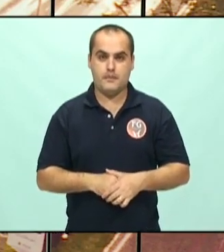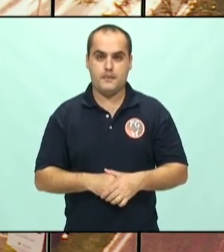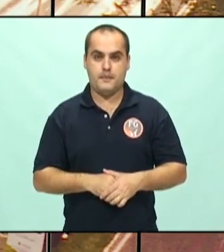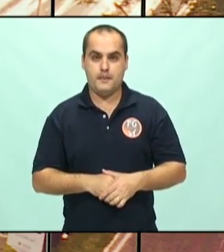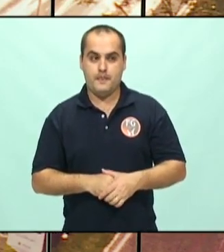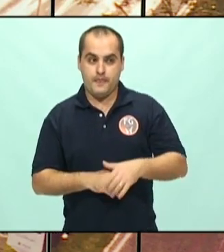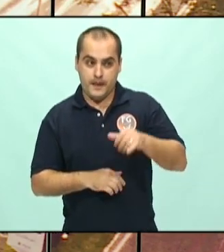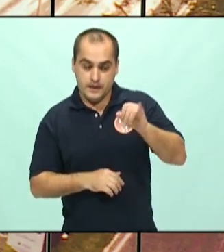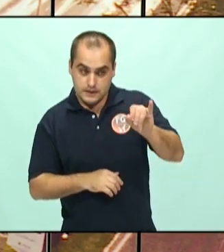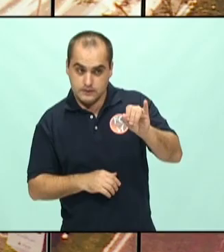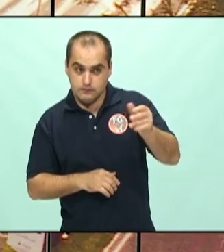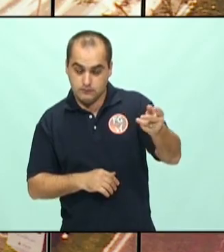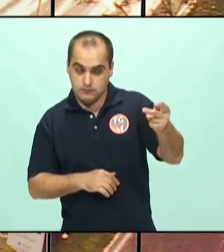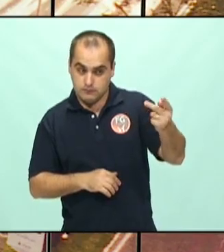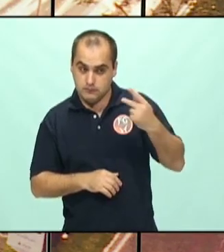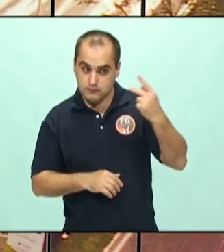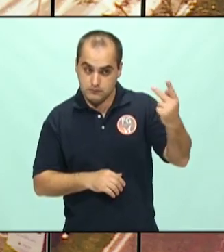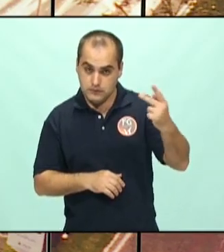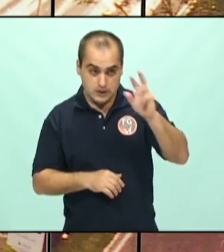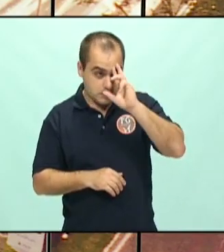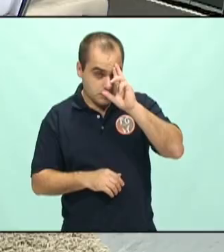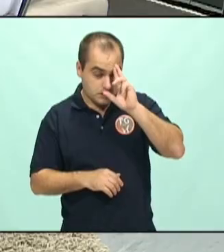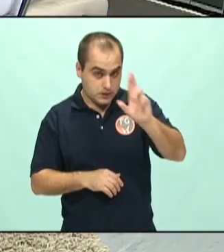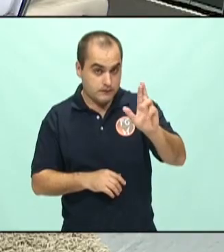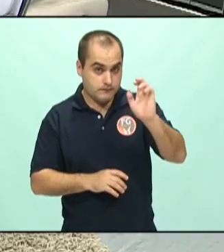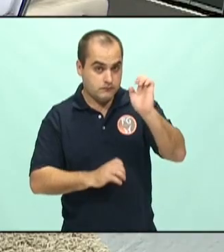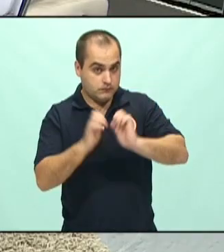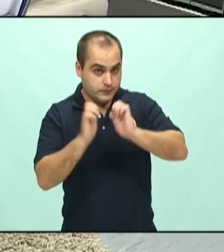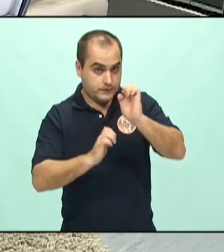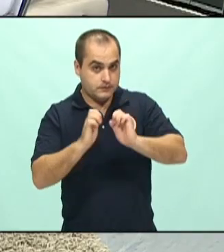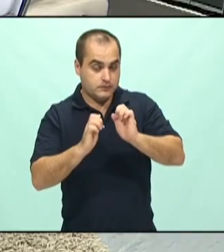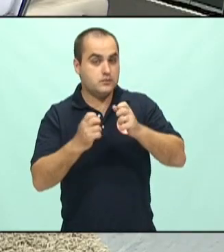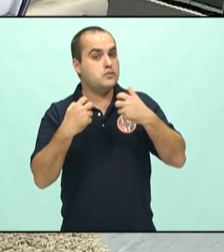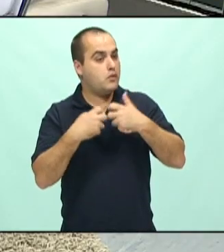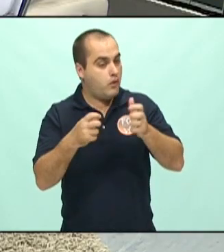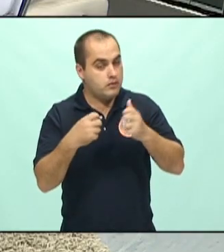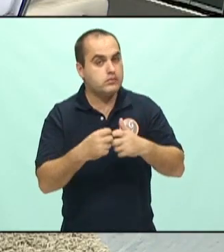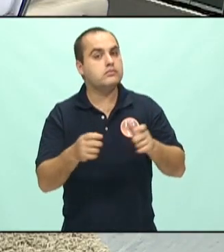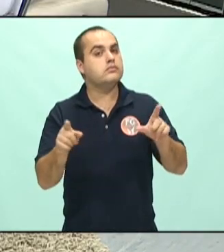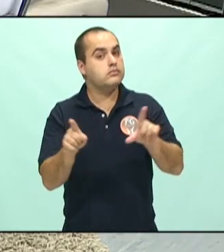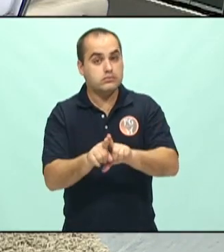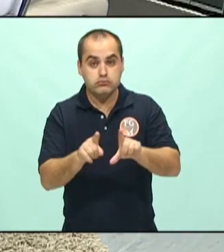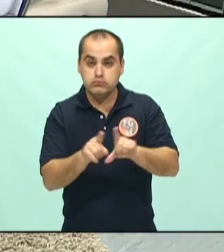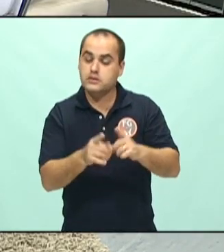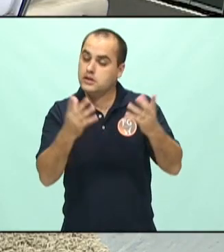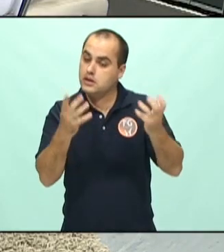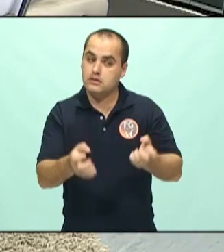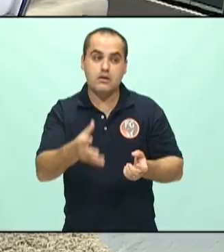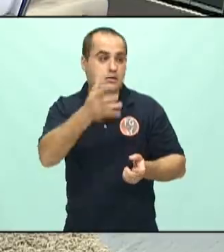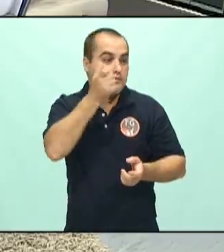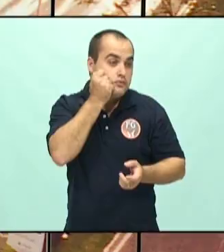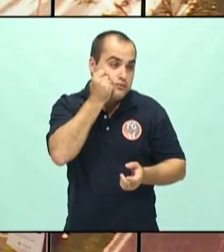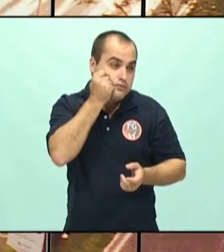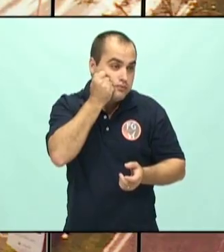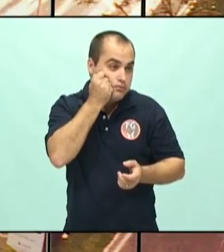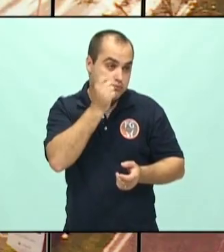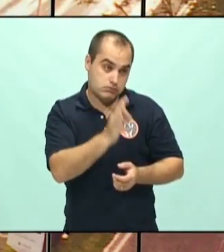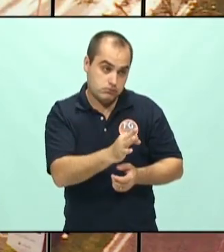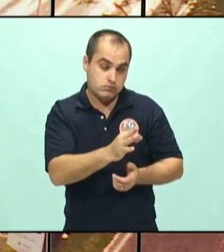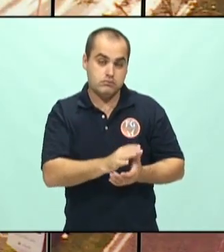o dono de uma empresa uma empresa de ônibus também visa lucro revelaram é